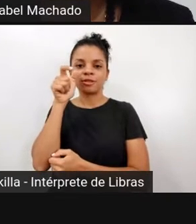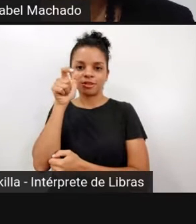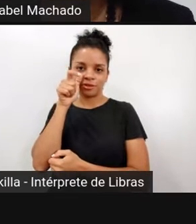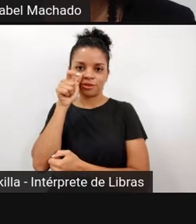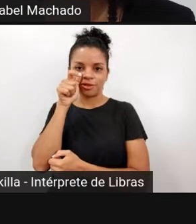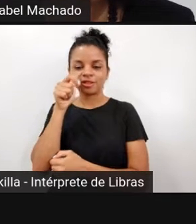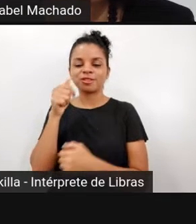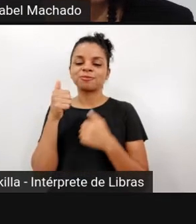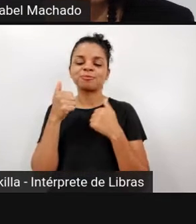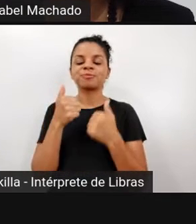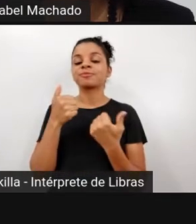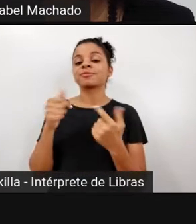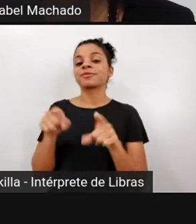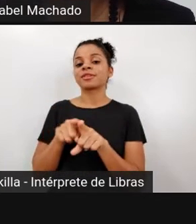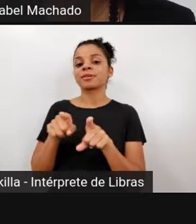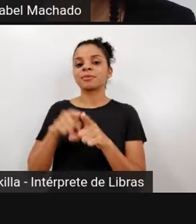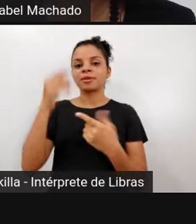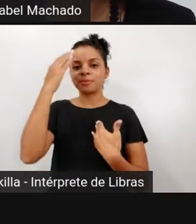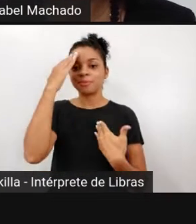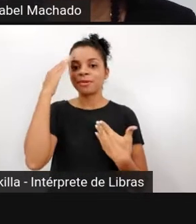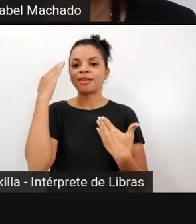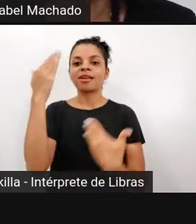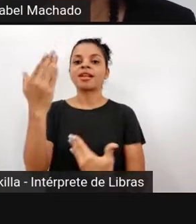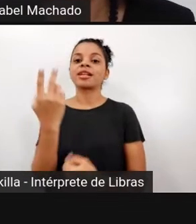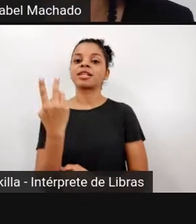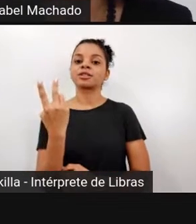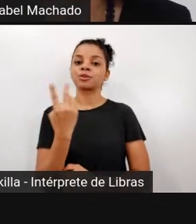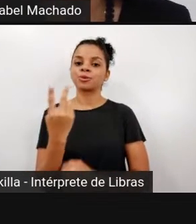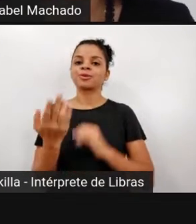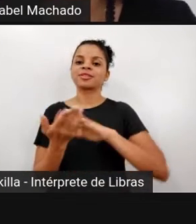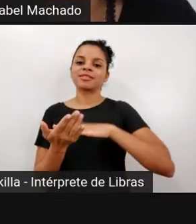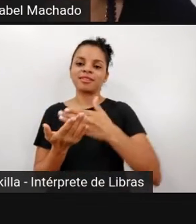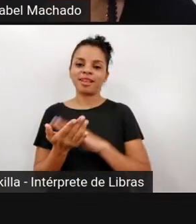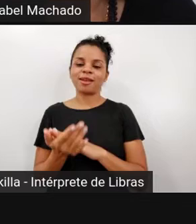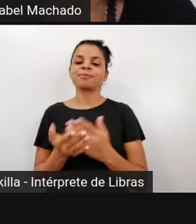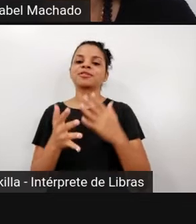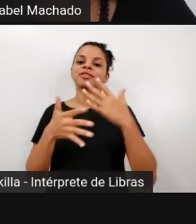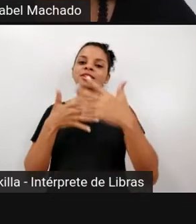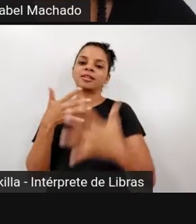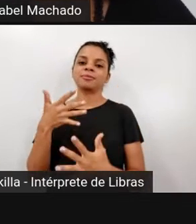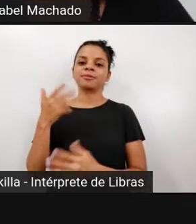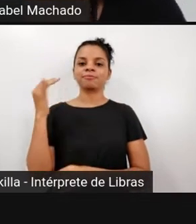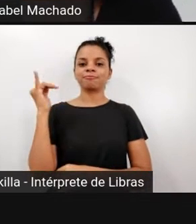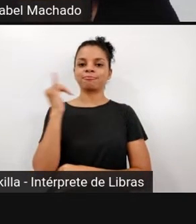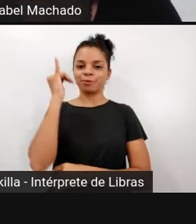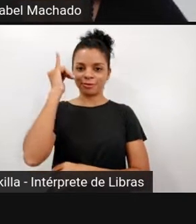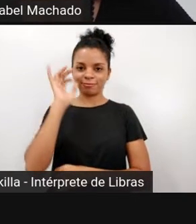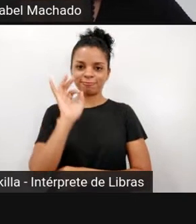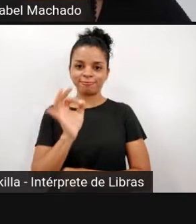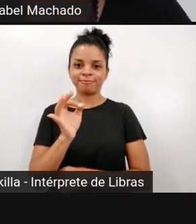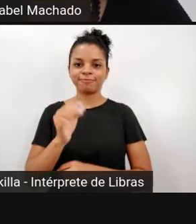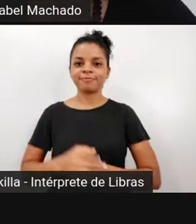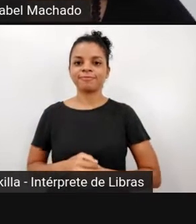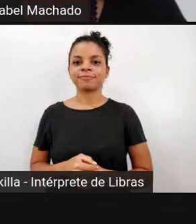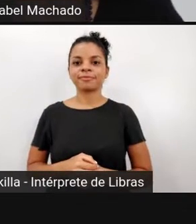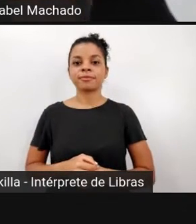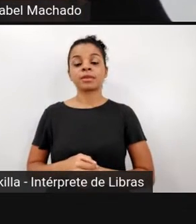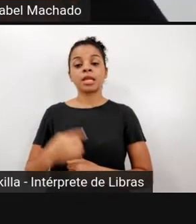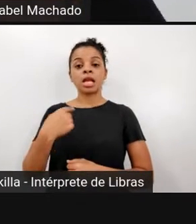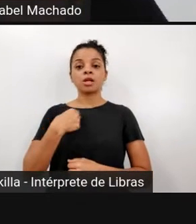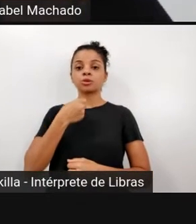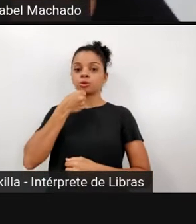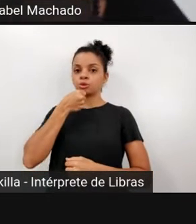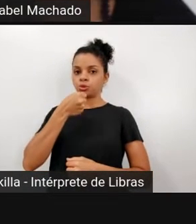e agradecer as nossas intérpretes de Libras, tão importantes, né? Eu sou jornalista e trabalho na